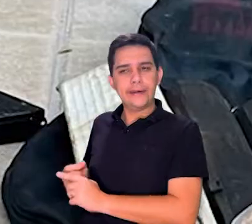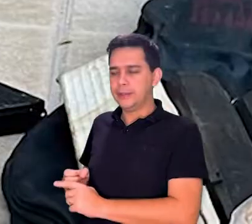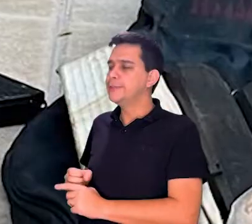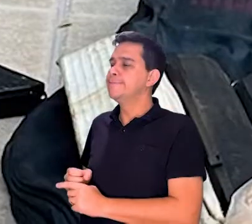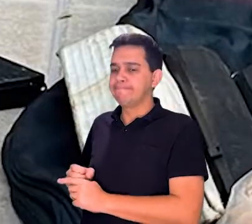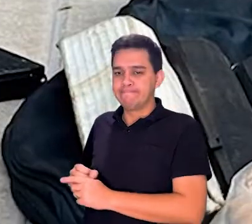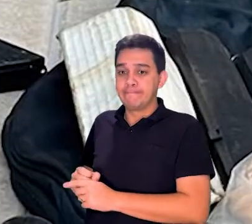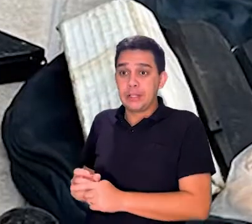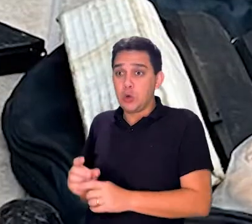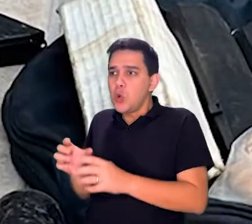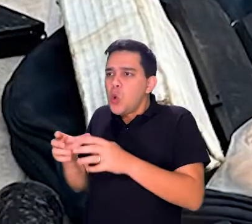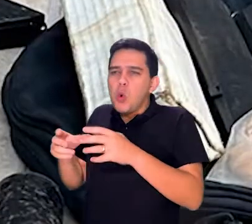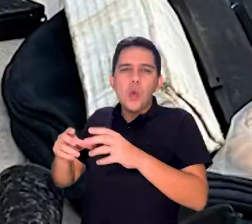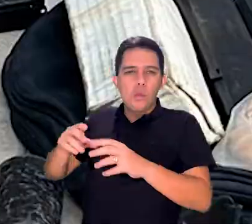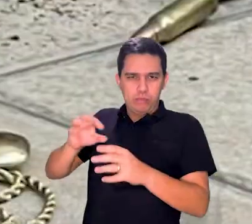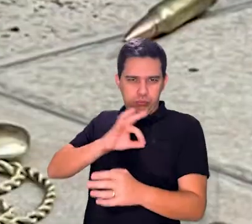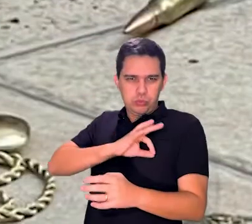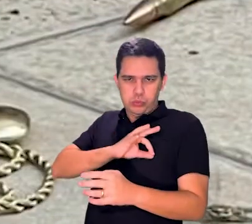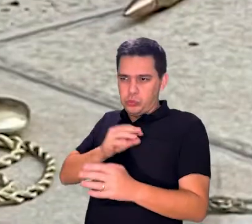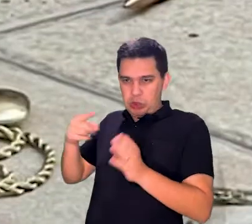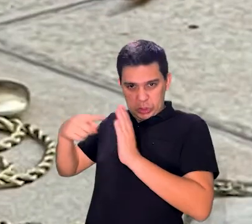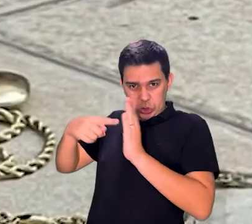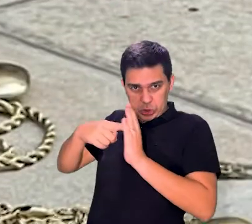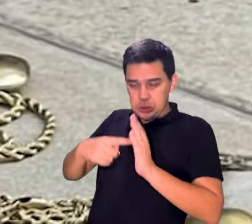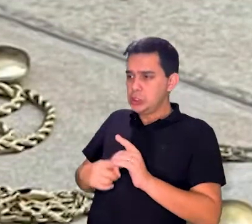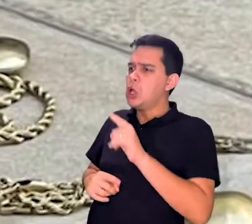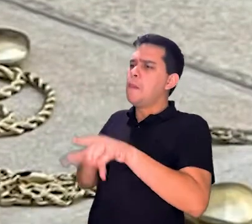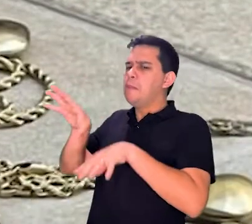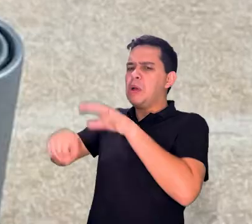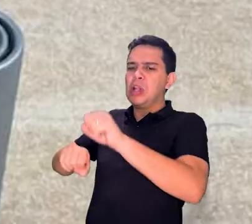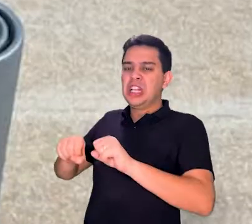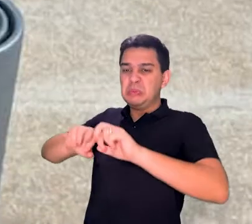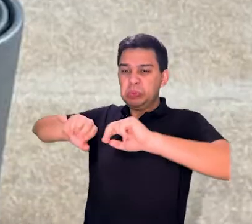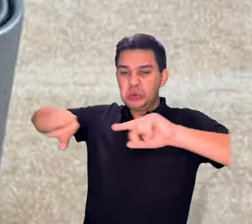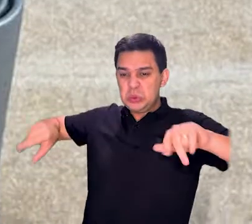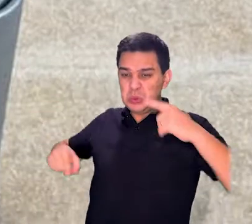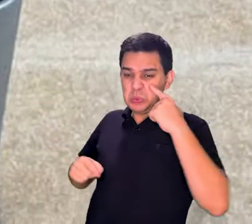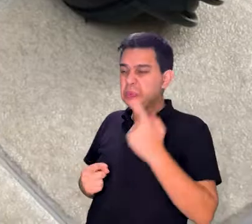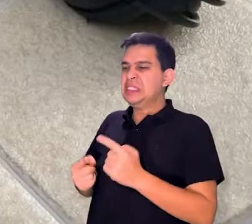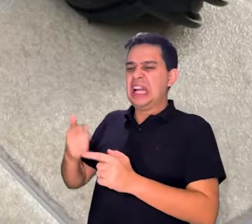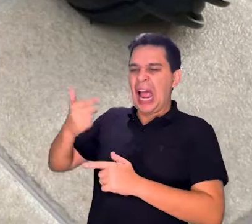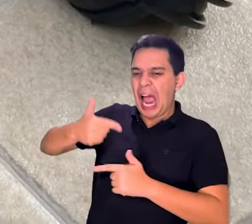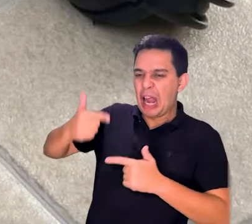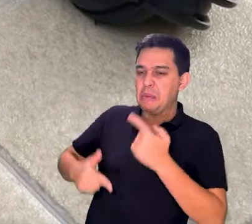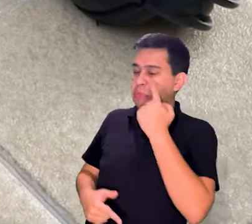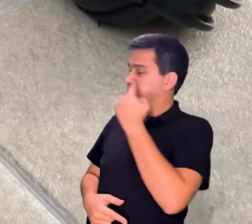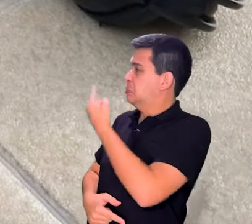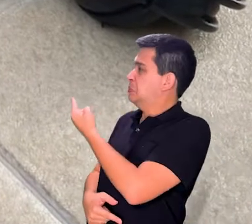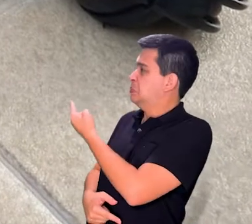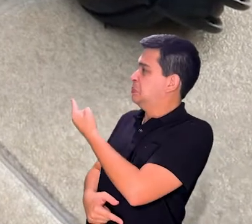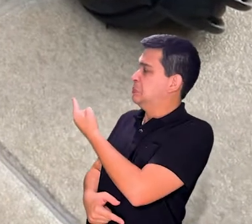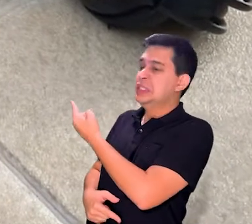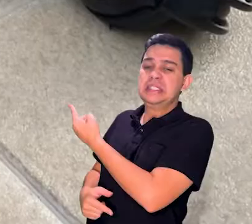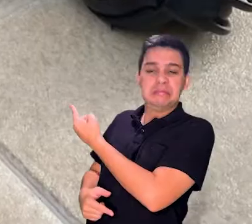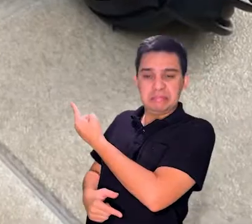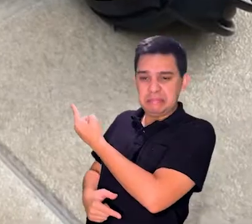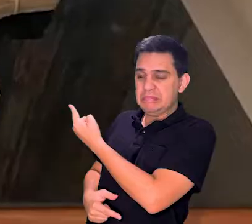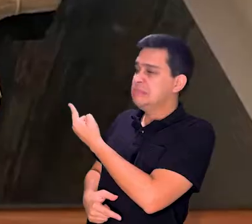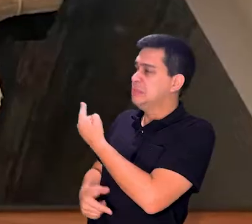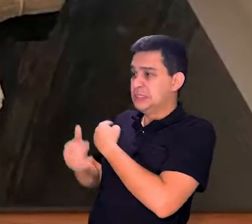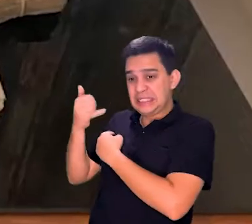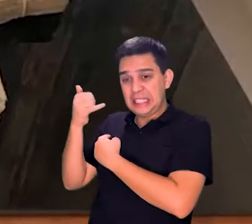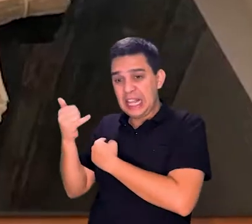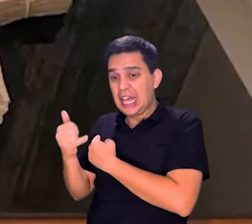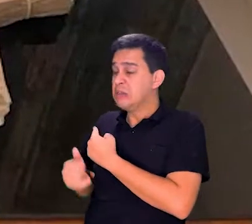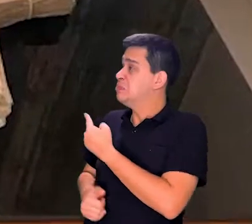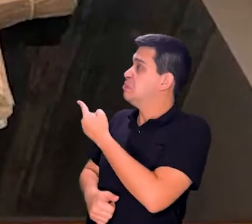denunciados armas de grosso calibre, munições, granada, silenciadores, carregadores, facas e dinheiro